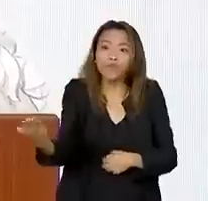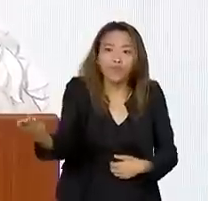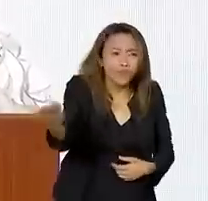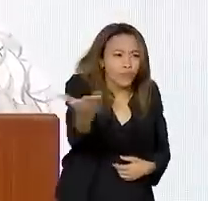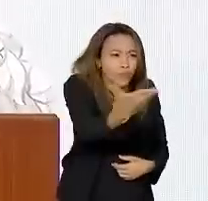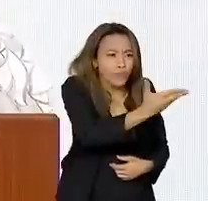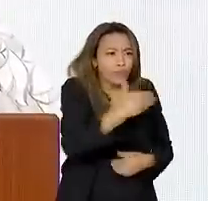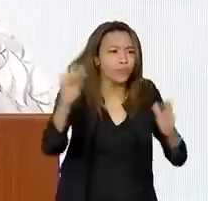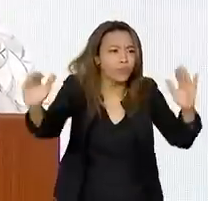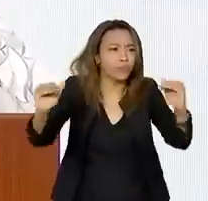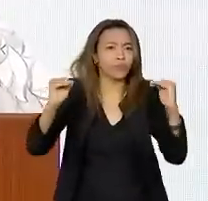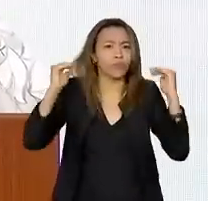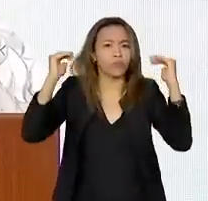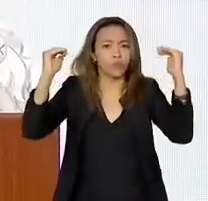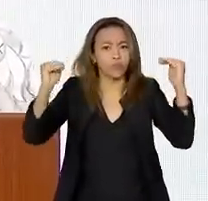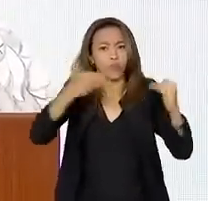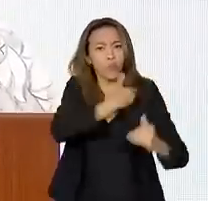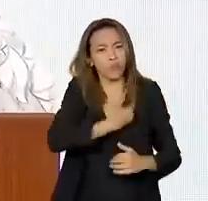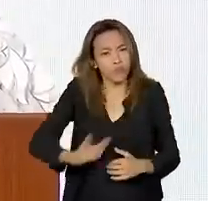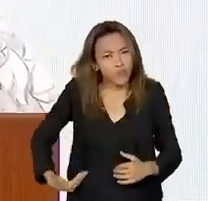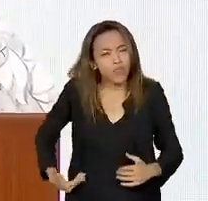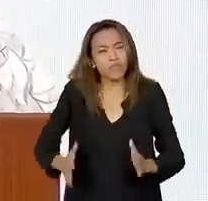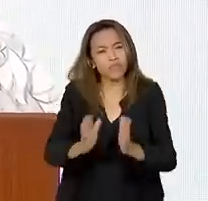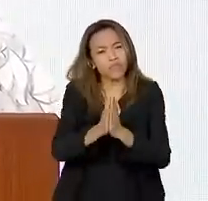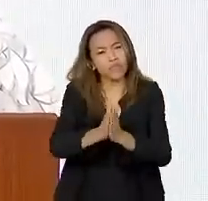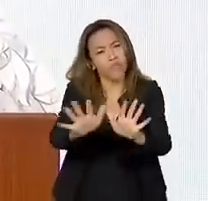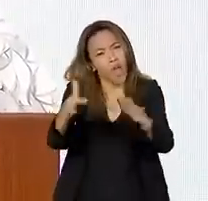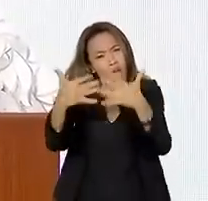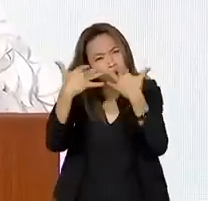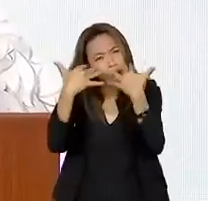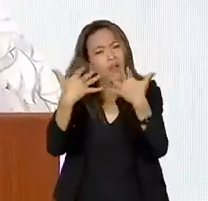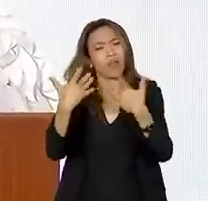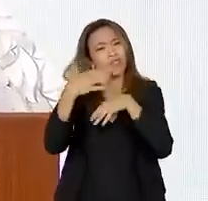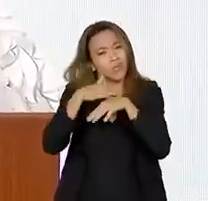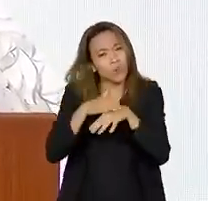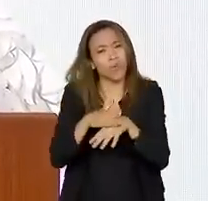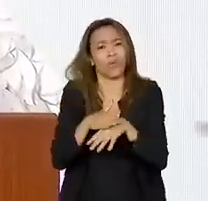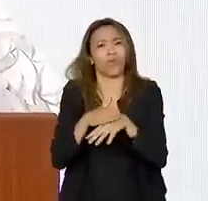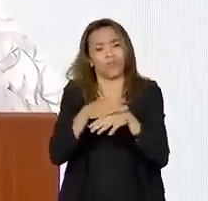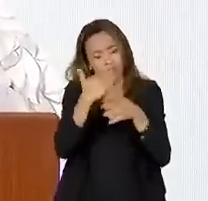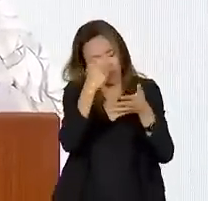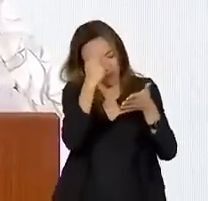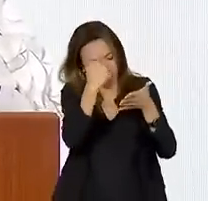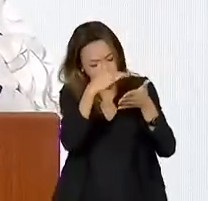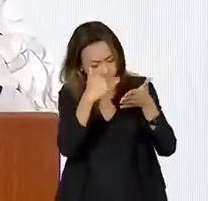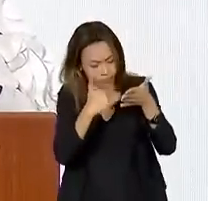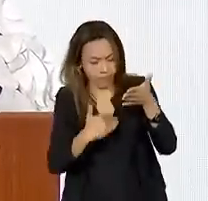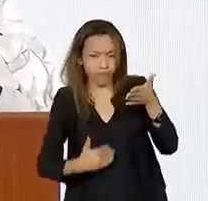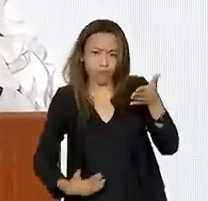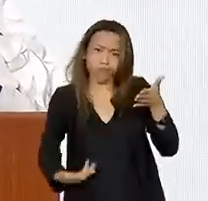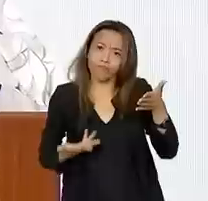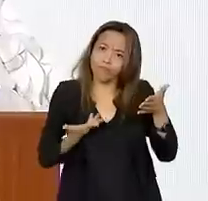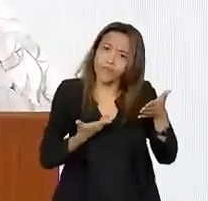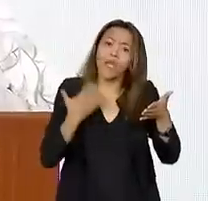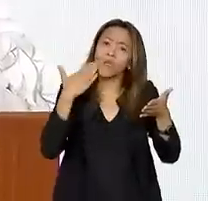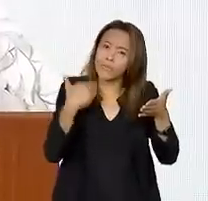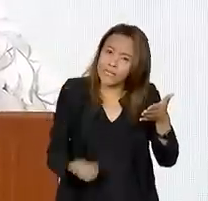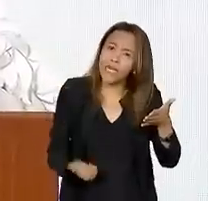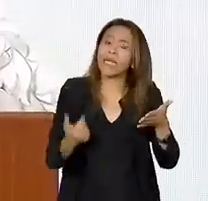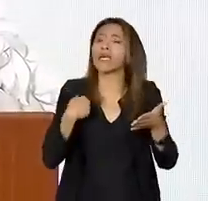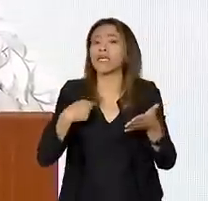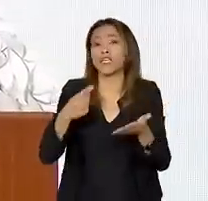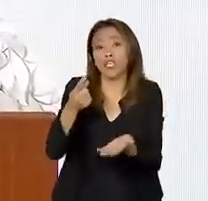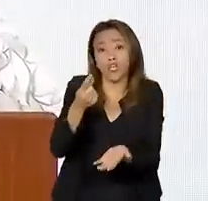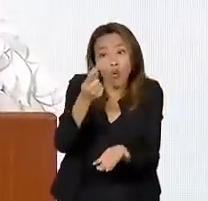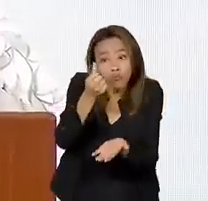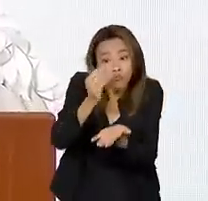autoridades governamentais que olhem mais para essas doenças. Eu sei que os incentivos